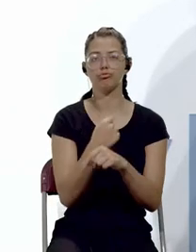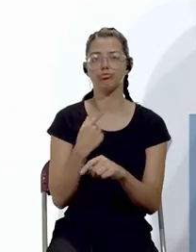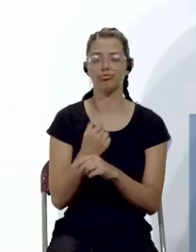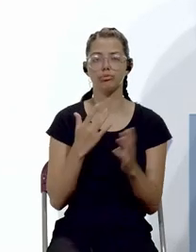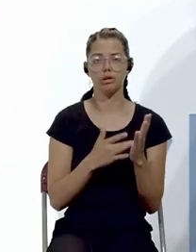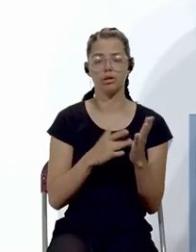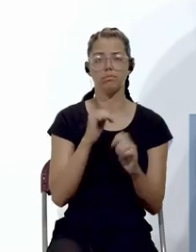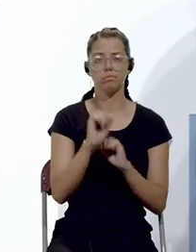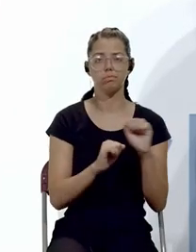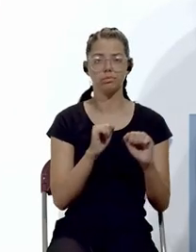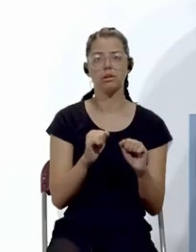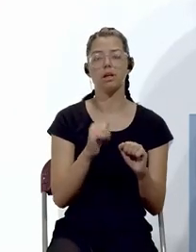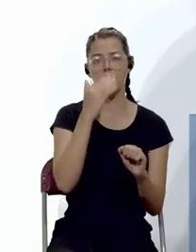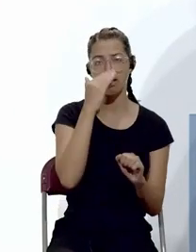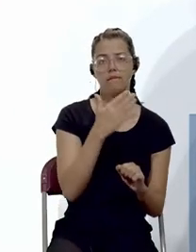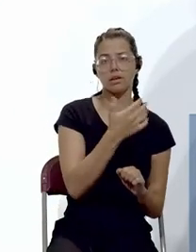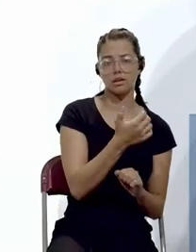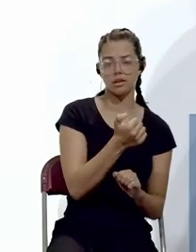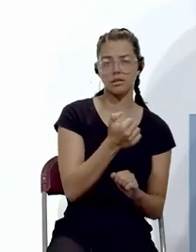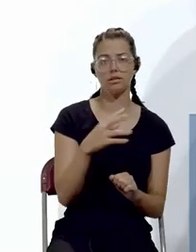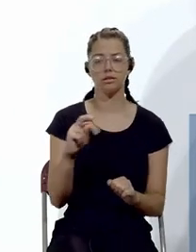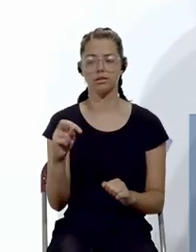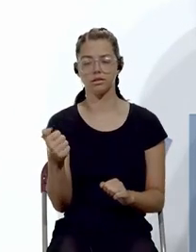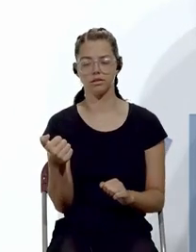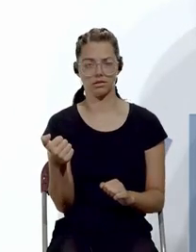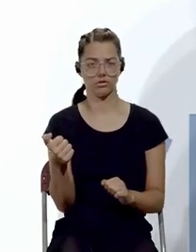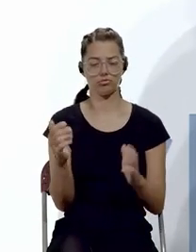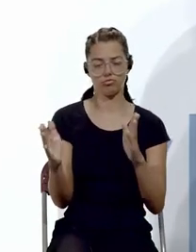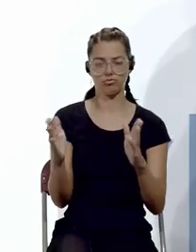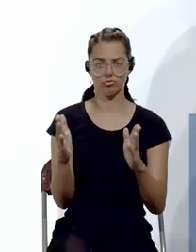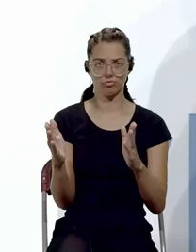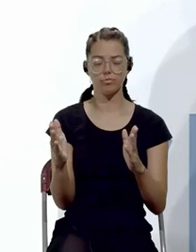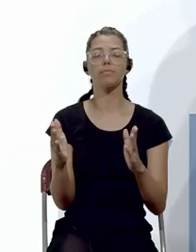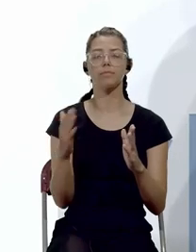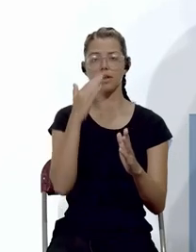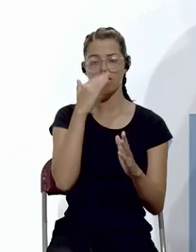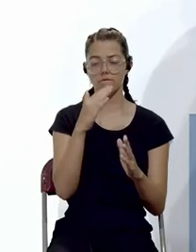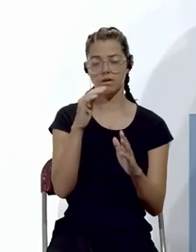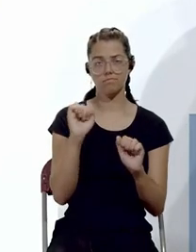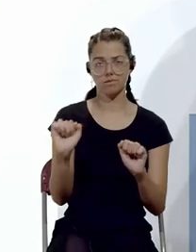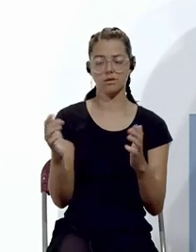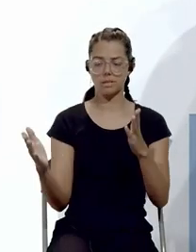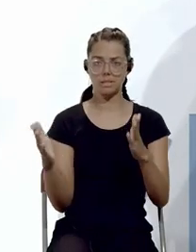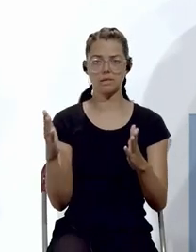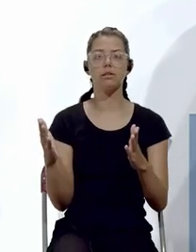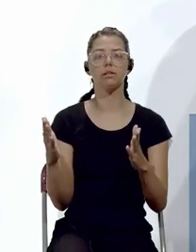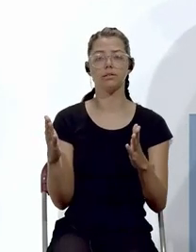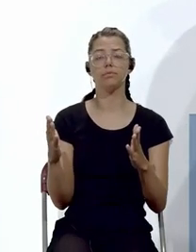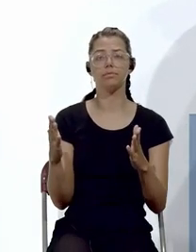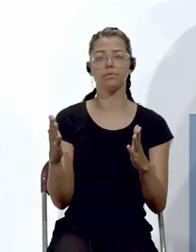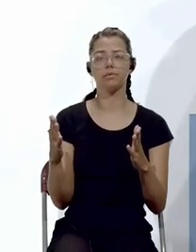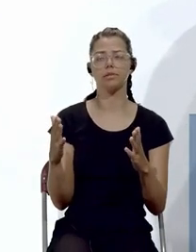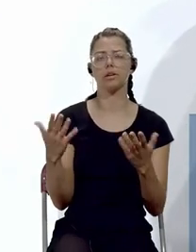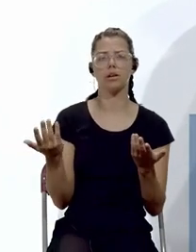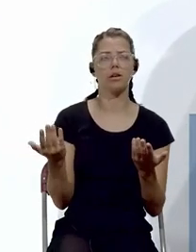último ano têm entre 15 e 35 anos. Ora, esta faixa etária recorre cada vez mais a outros canais de